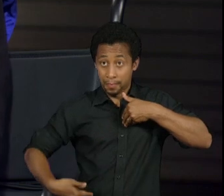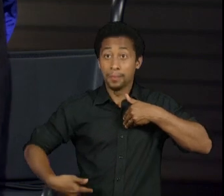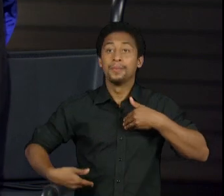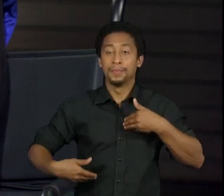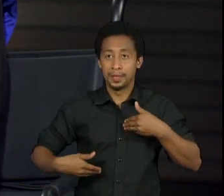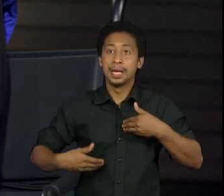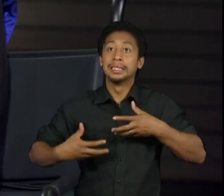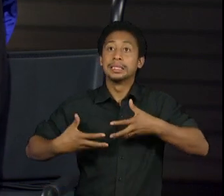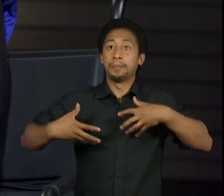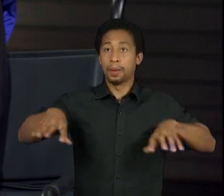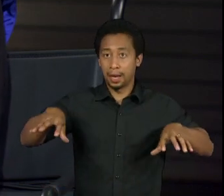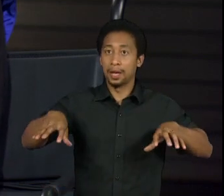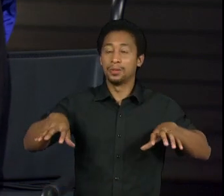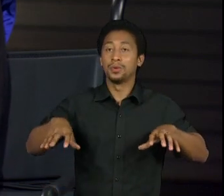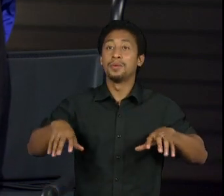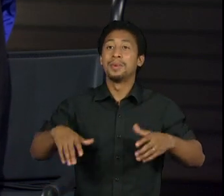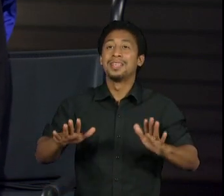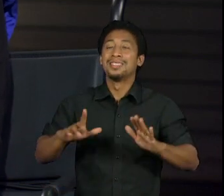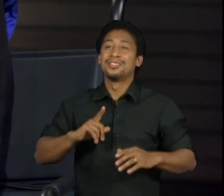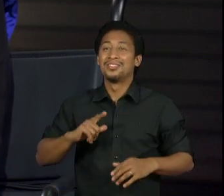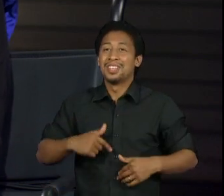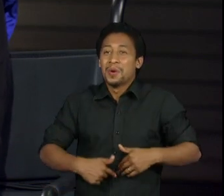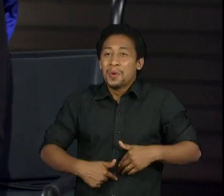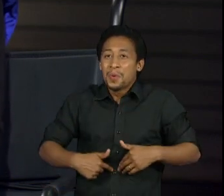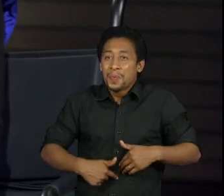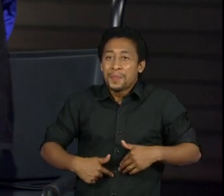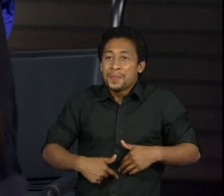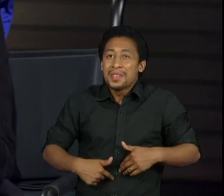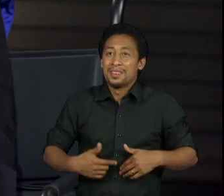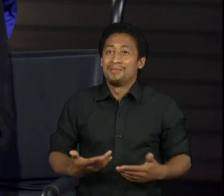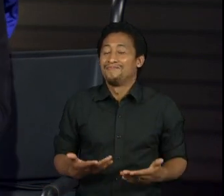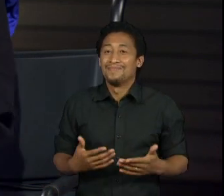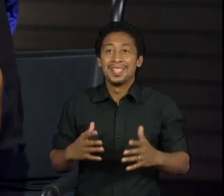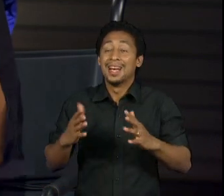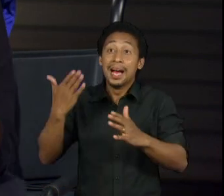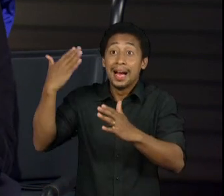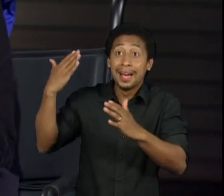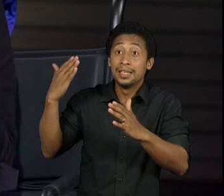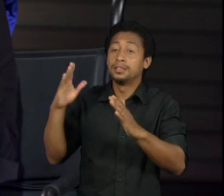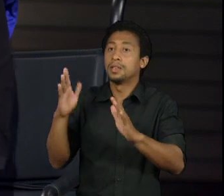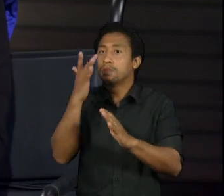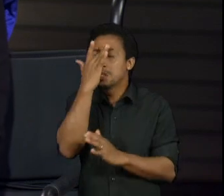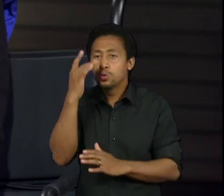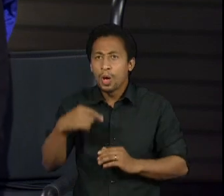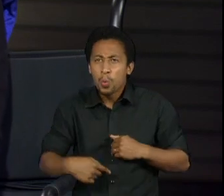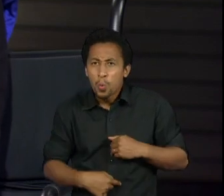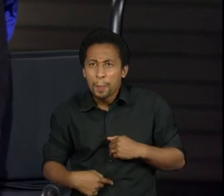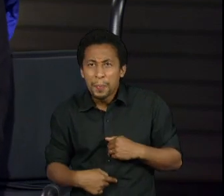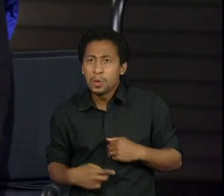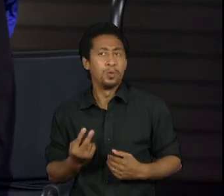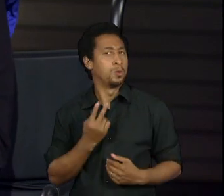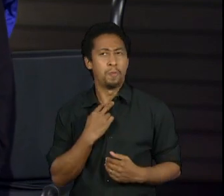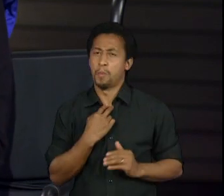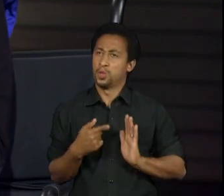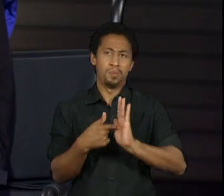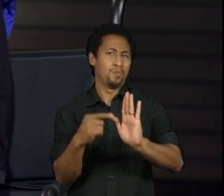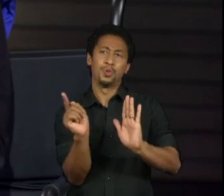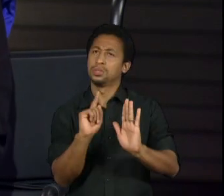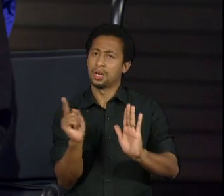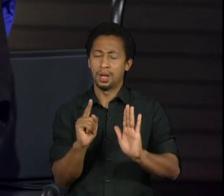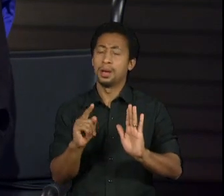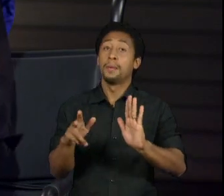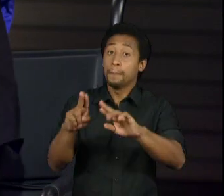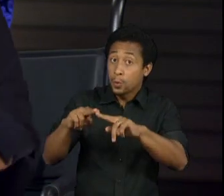era uma parte muito associada ao sagrado, à maternidade. E o próprio Louis Réard, que é